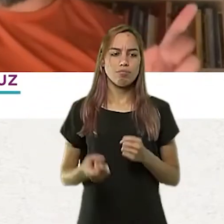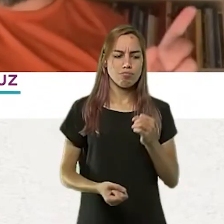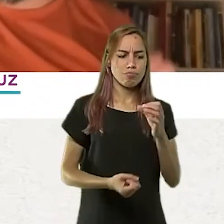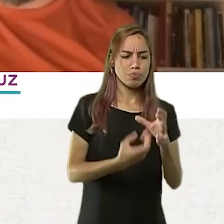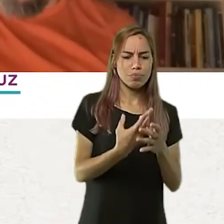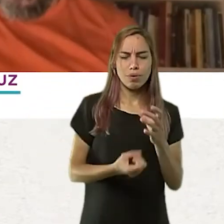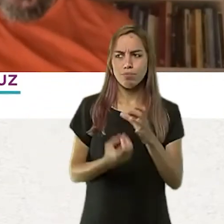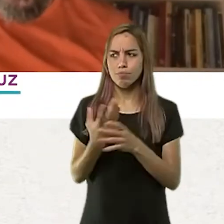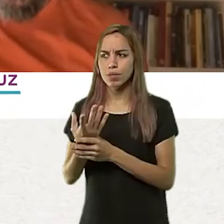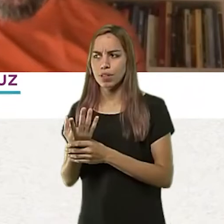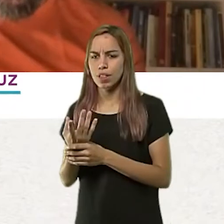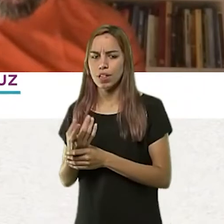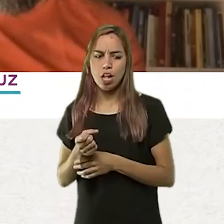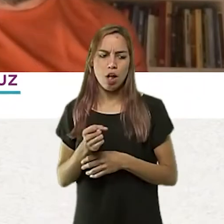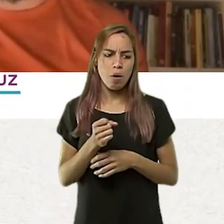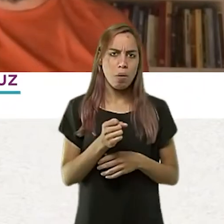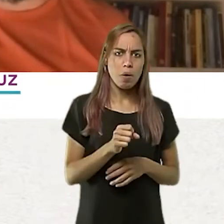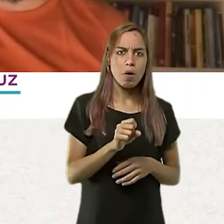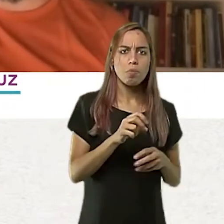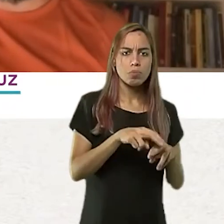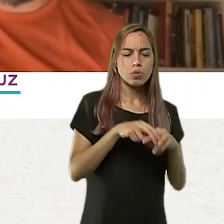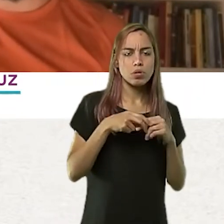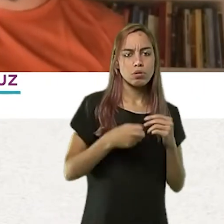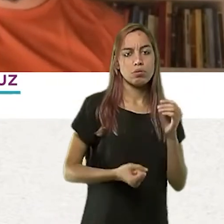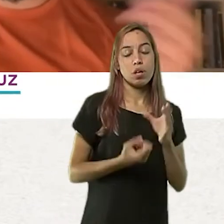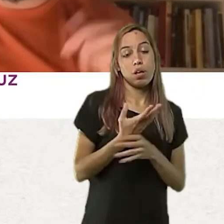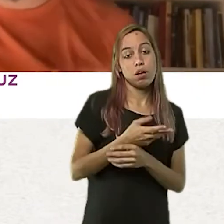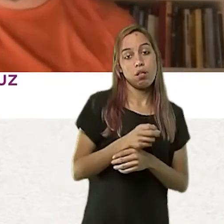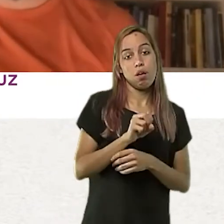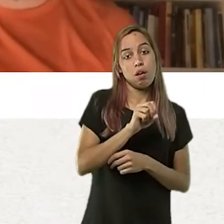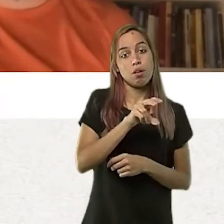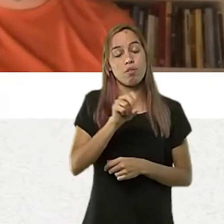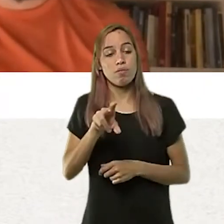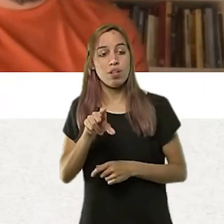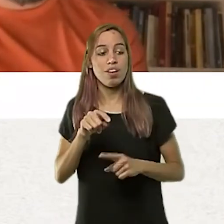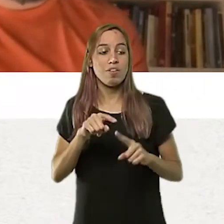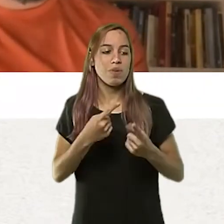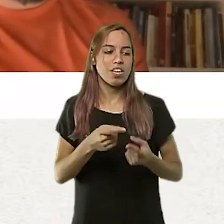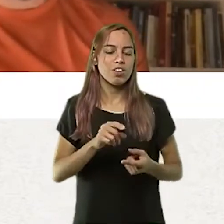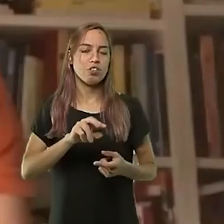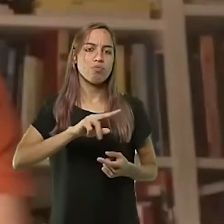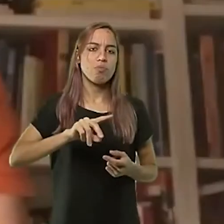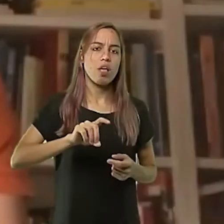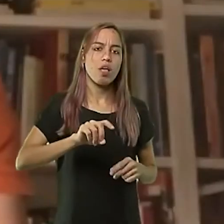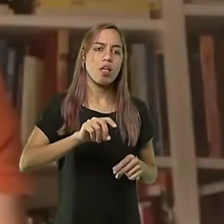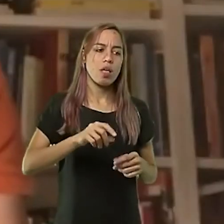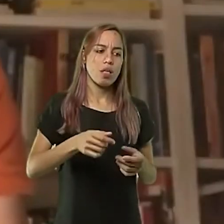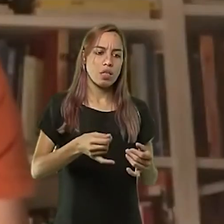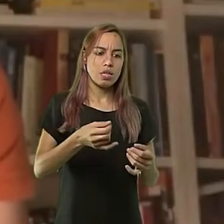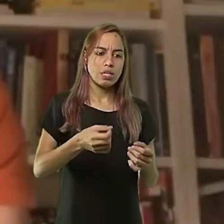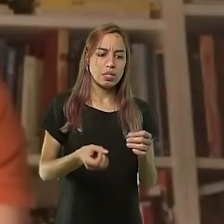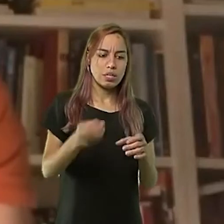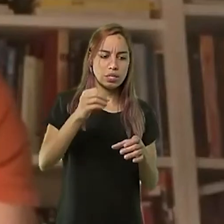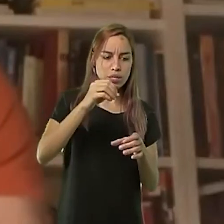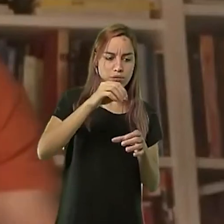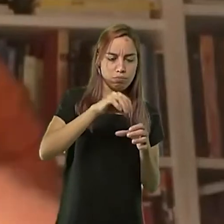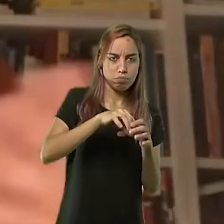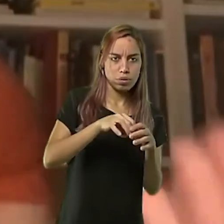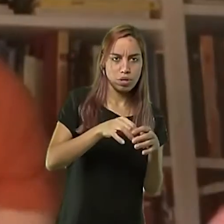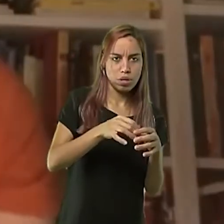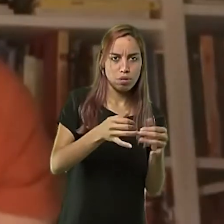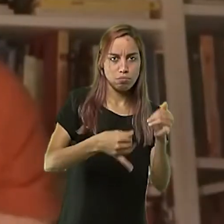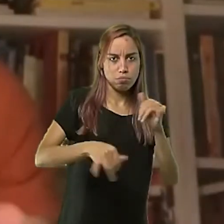terem sido criados em laboratórios, como algumas teorias da conspiração sugerem, mas porque algumas práticas humanas levam a isto, às